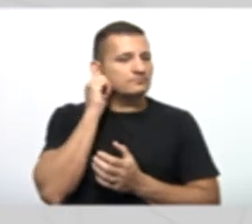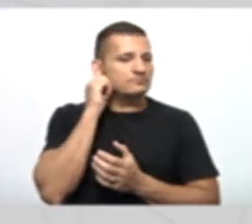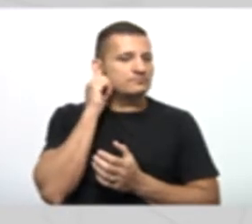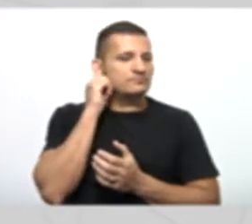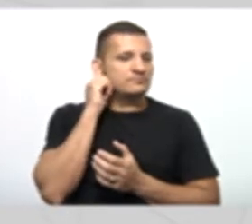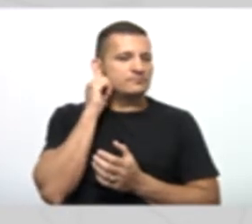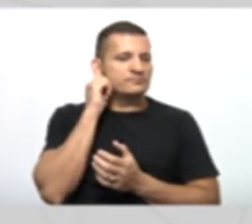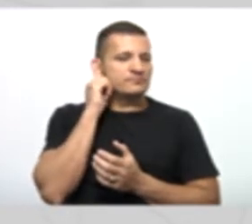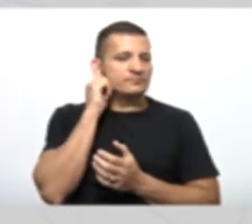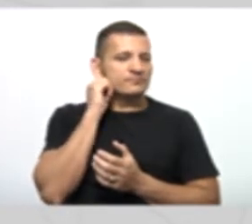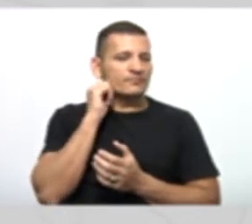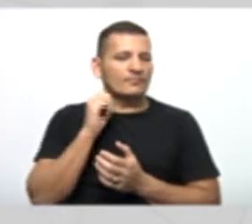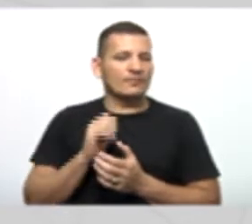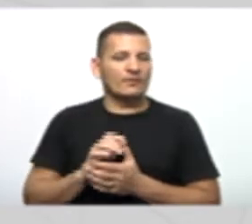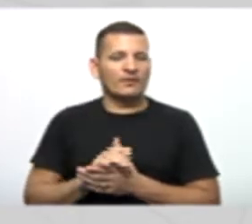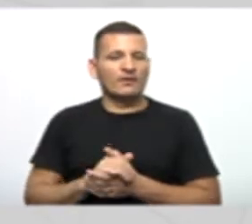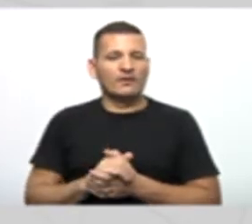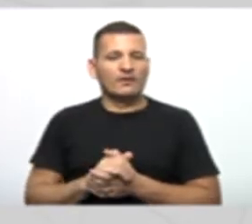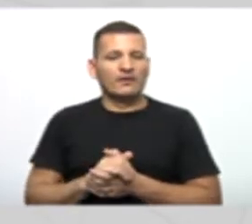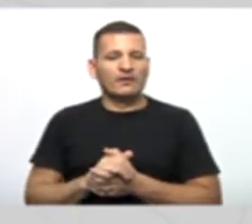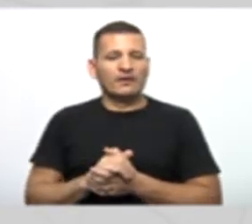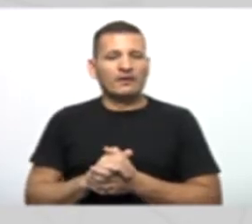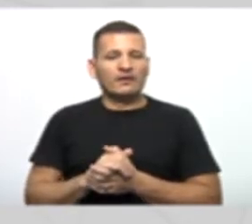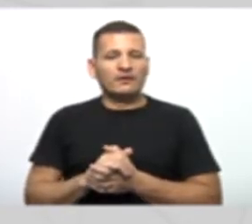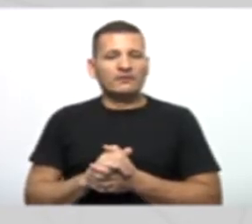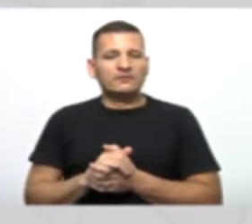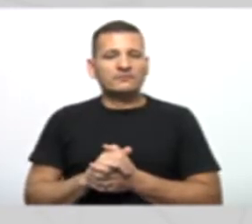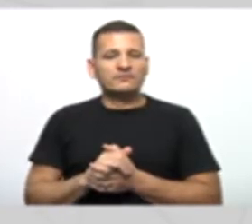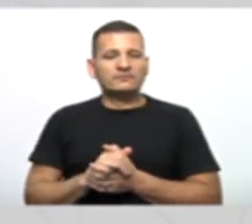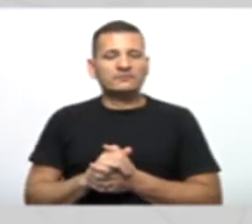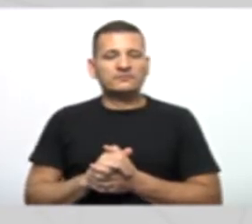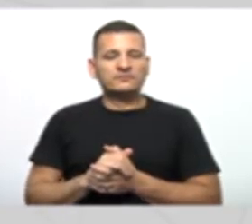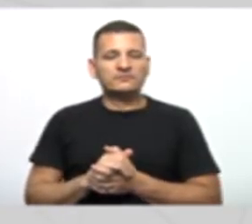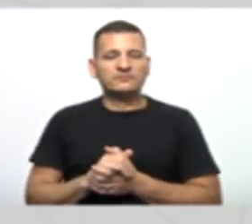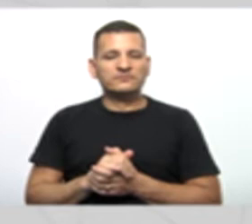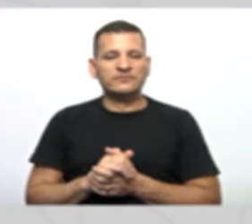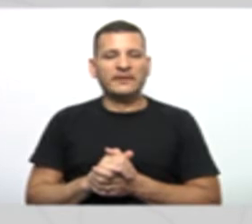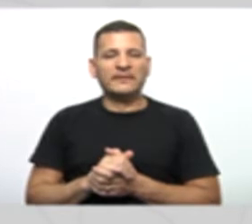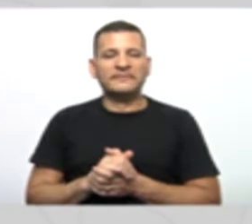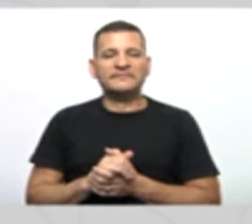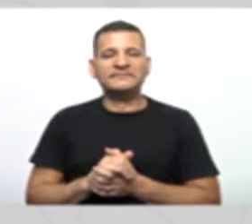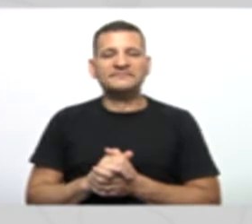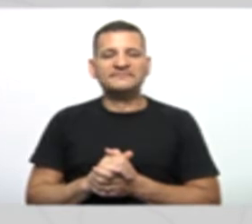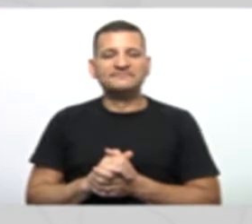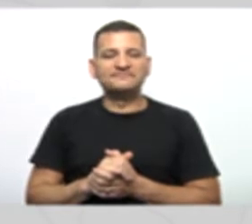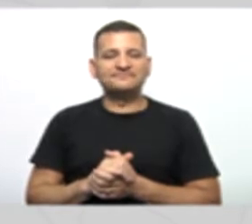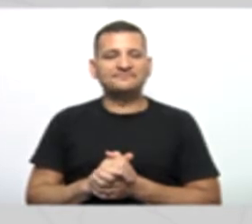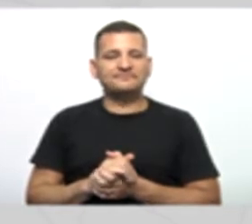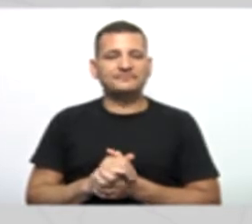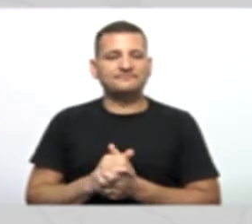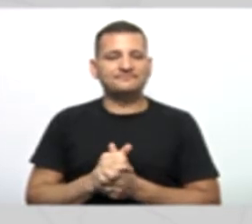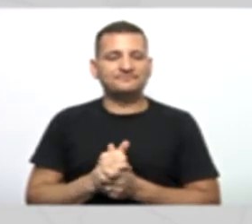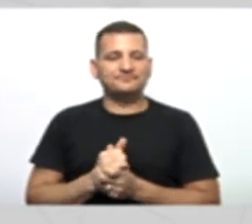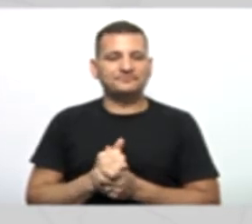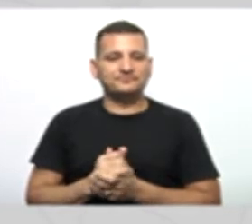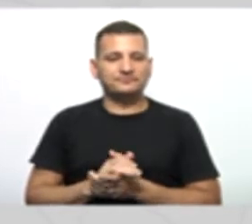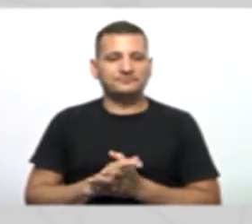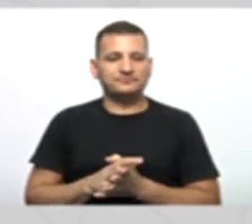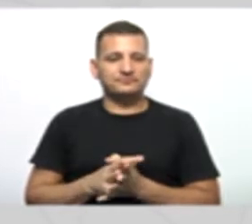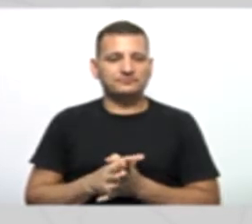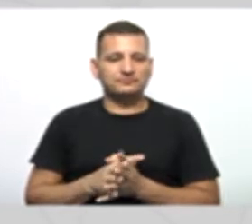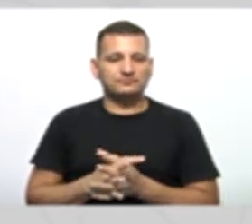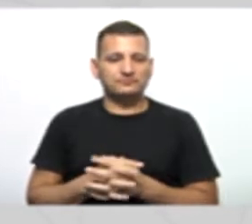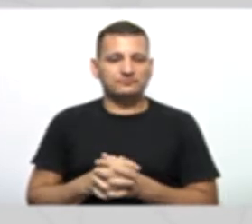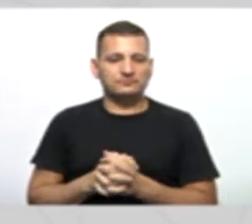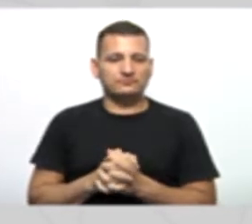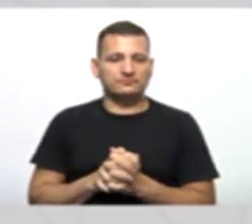todos os seus atributos, os tipos, os tamanhos e alguma restrição ou alguma propriedade dela. Tem aqui os tipos